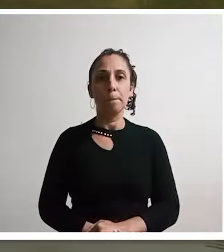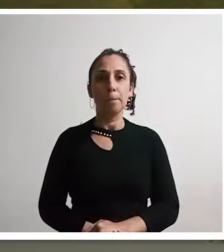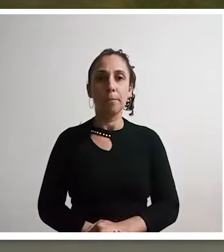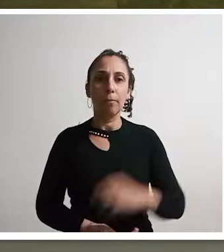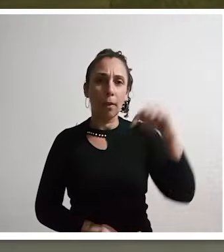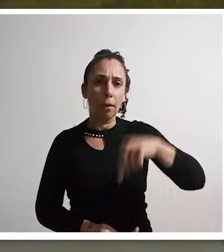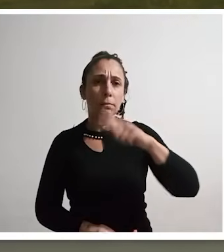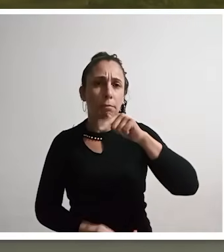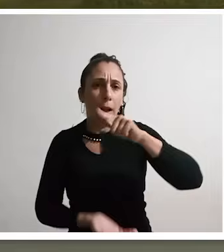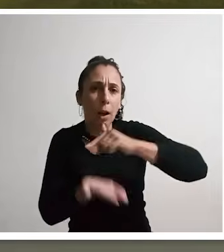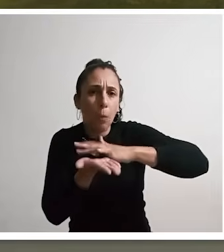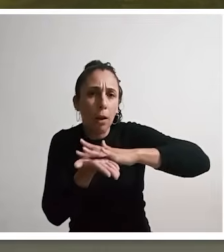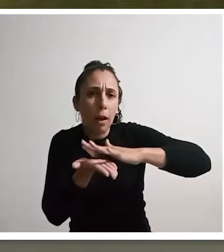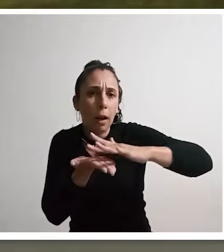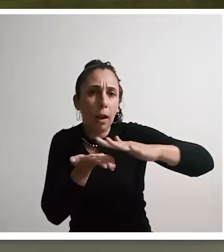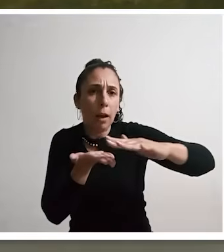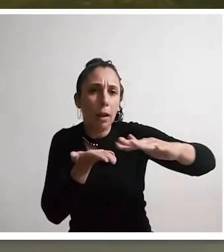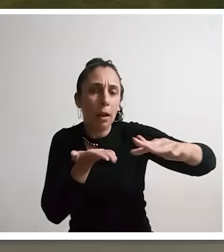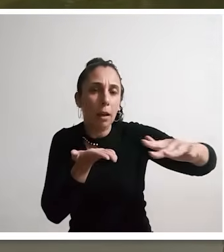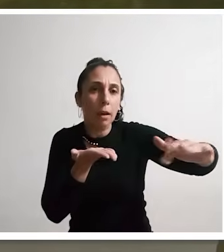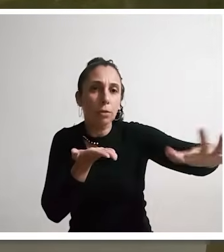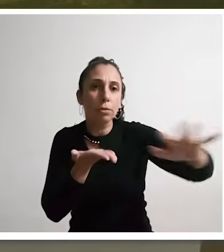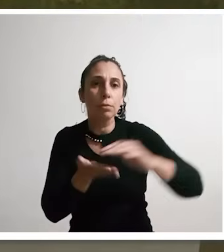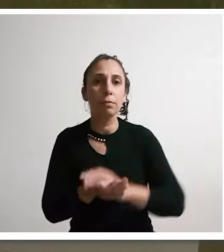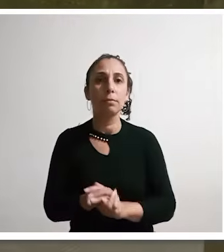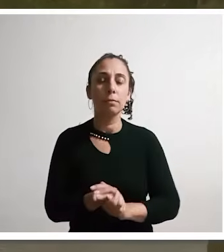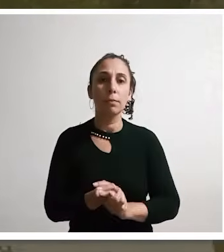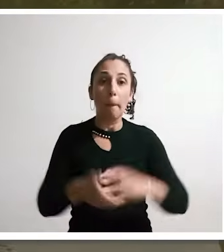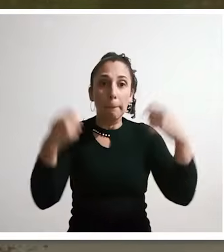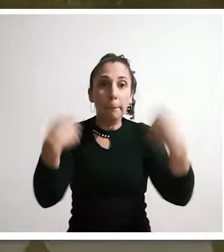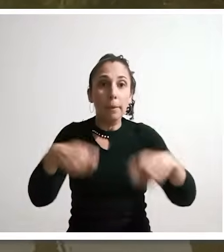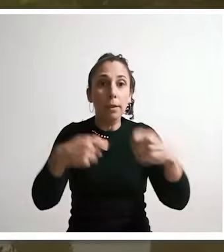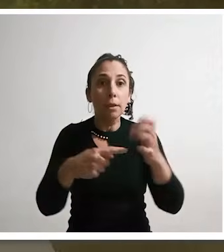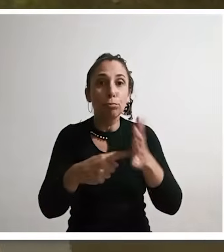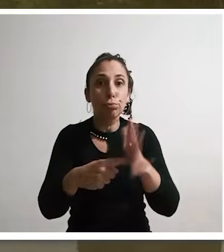Tem um canal bem raso, tem que dar